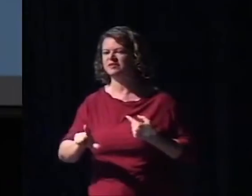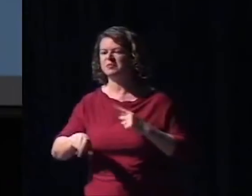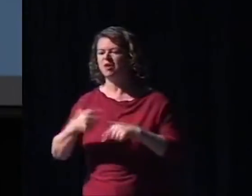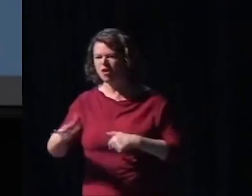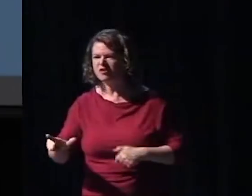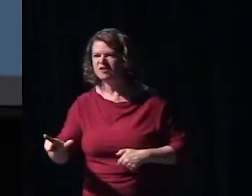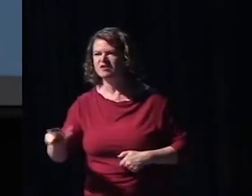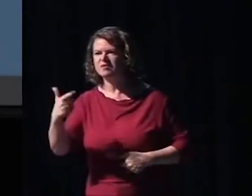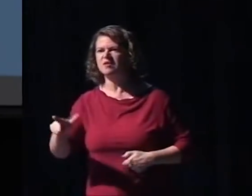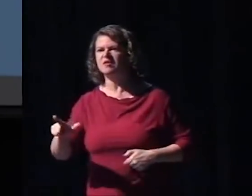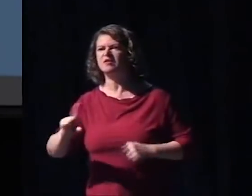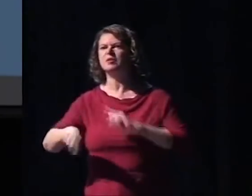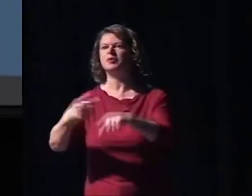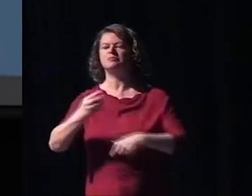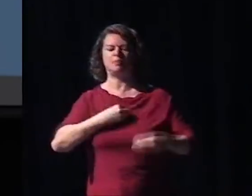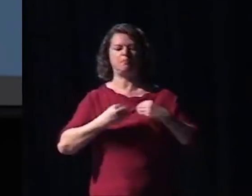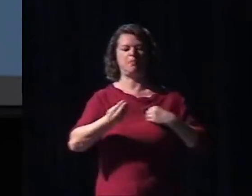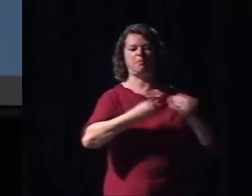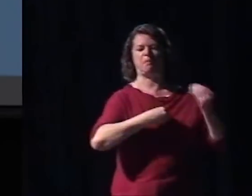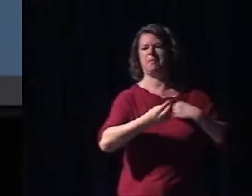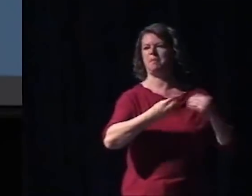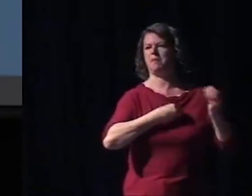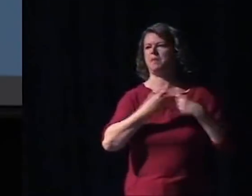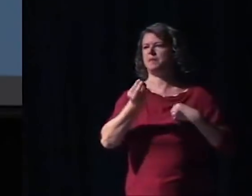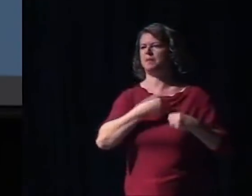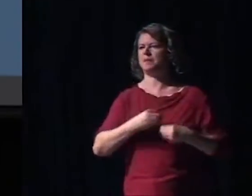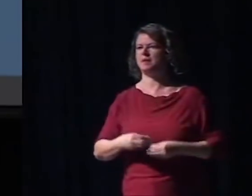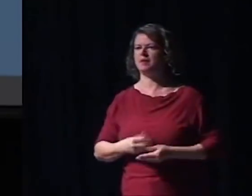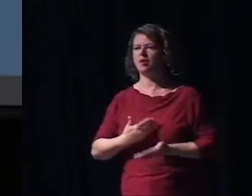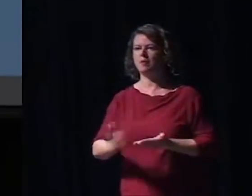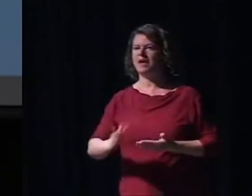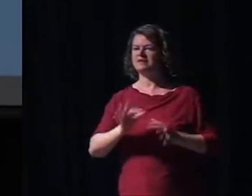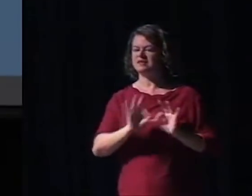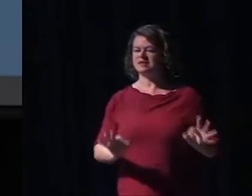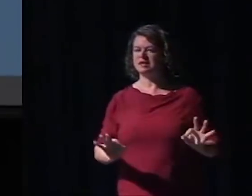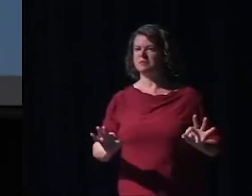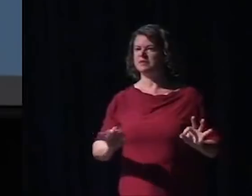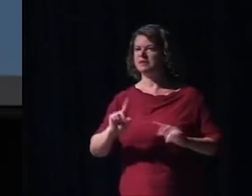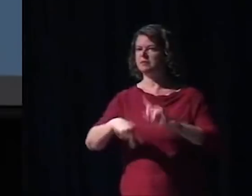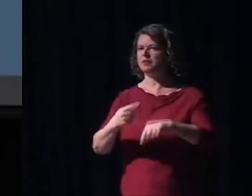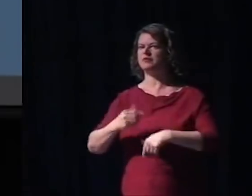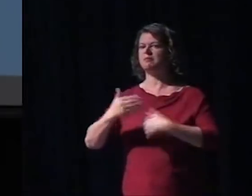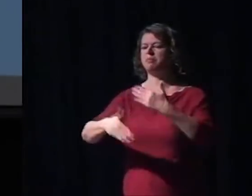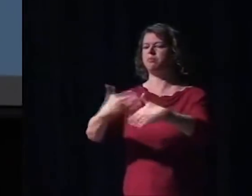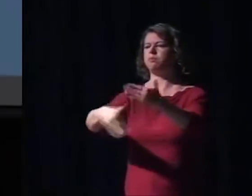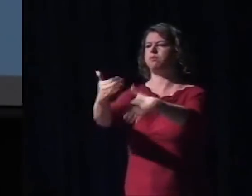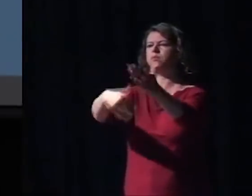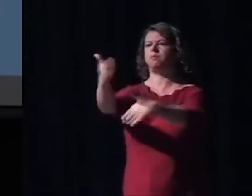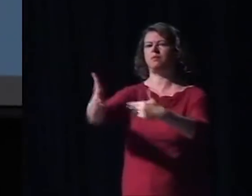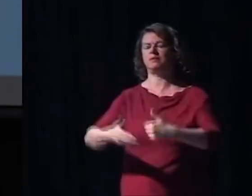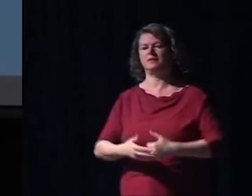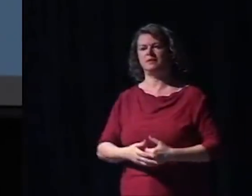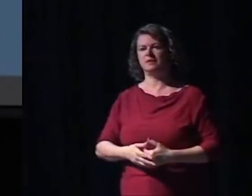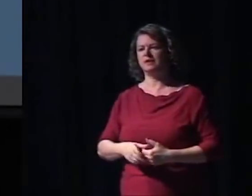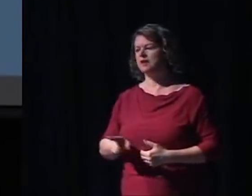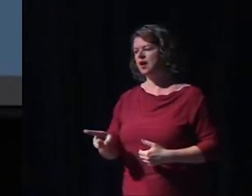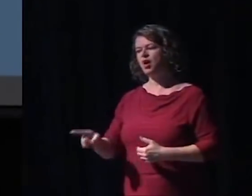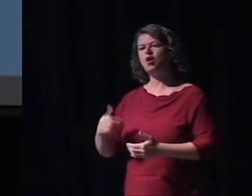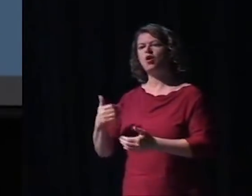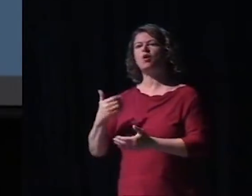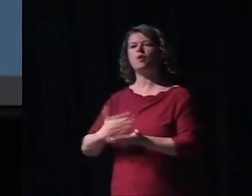porque eu sou mais eu. Ele, além de brincar de perder a força da santidade, ele brinca de ser aprisionado.